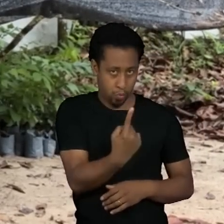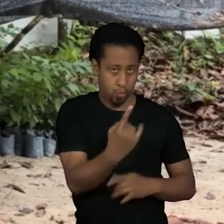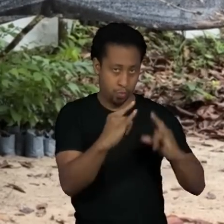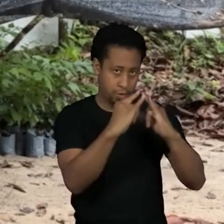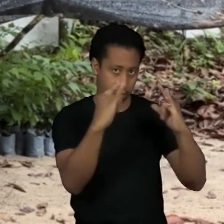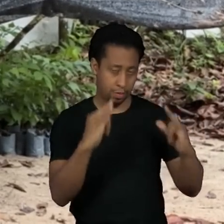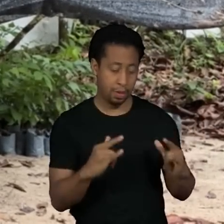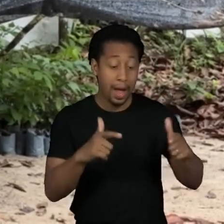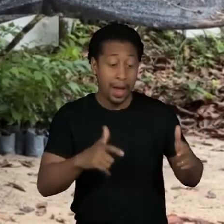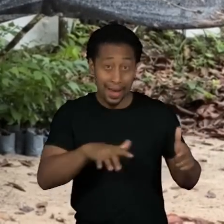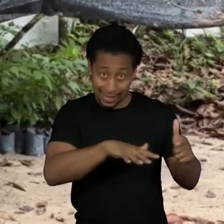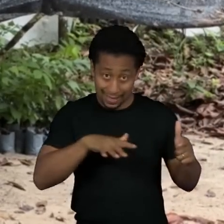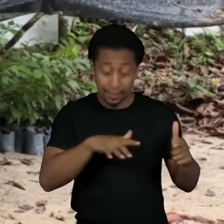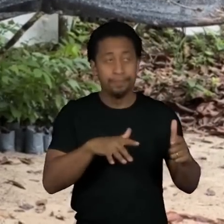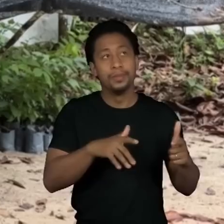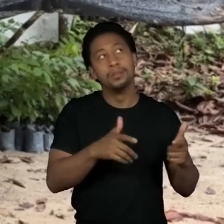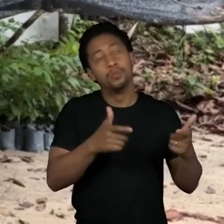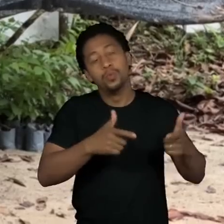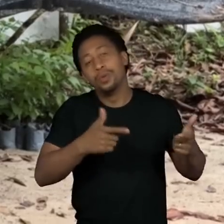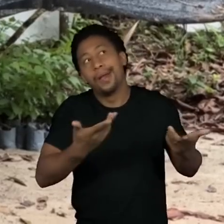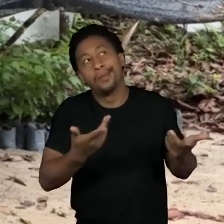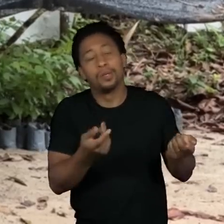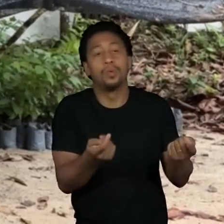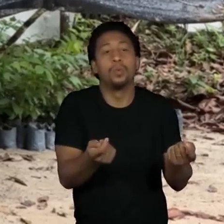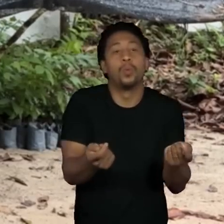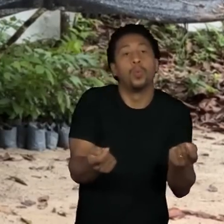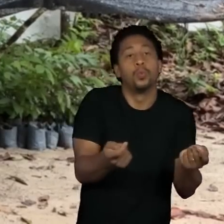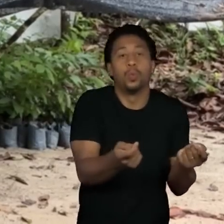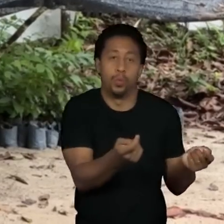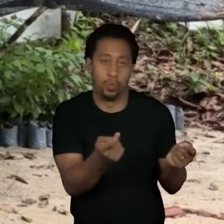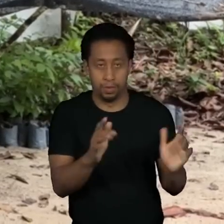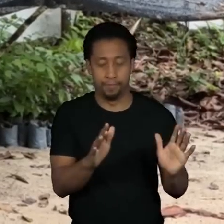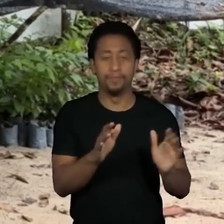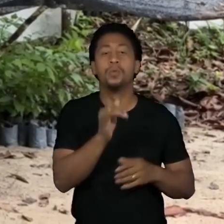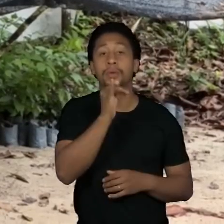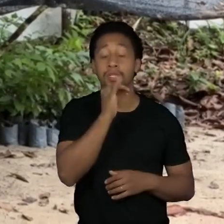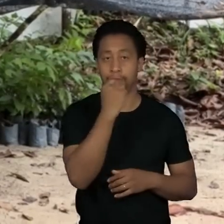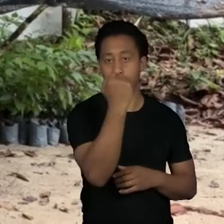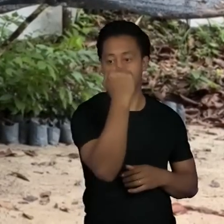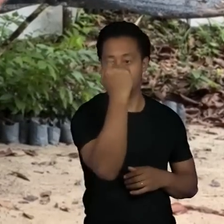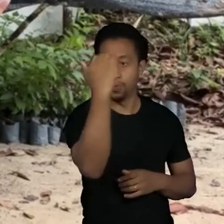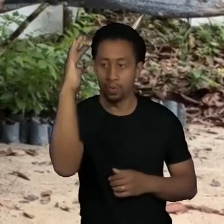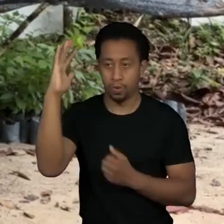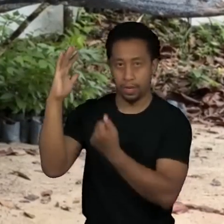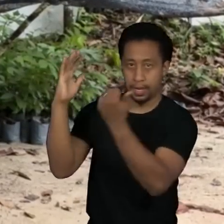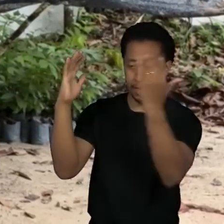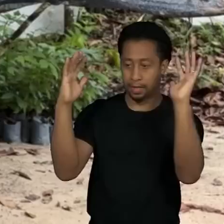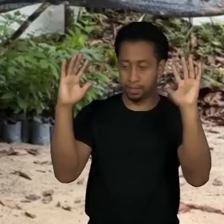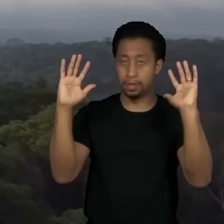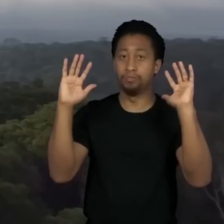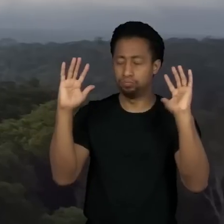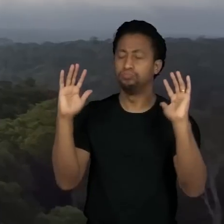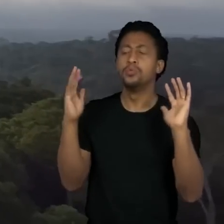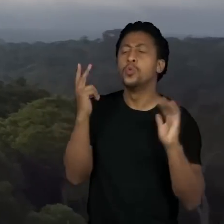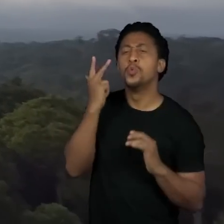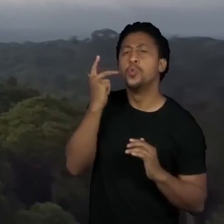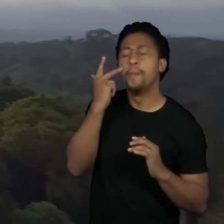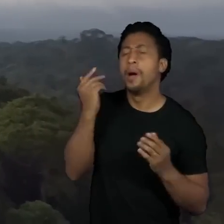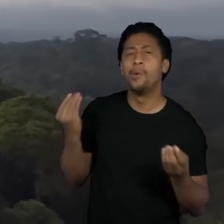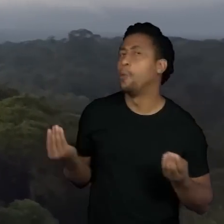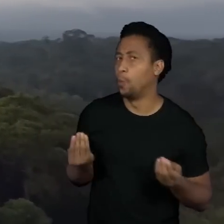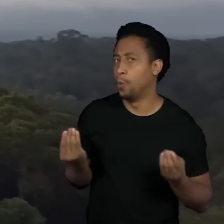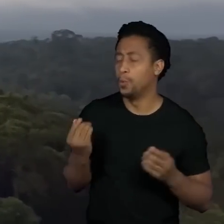controle, ou seja, o que é o normal, o natural, numa floresta perfeitamente intacta, que ninguém mexeu.